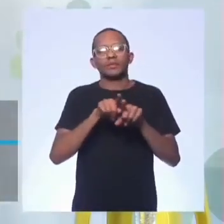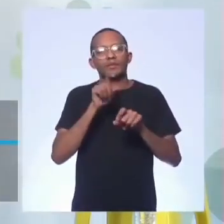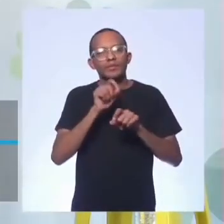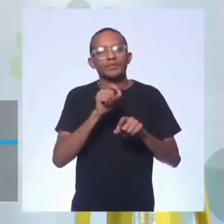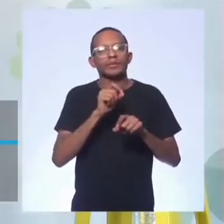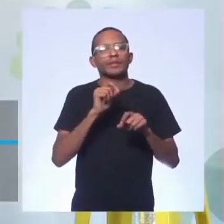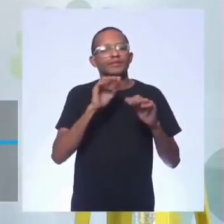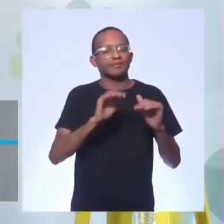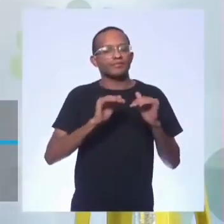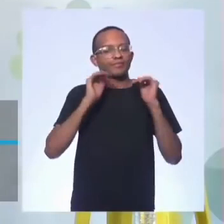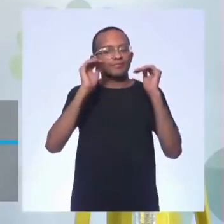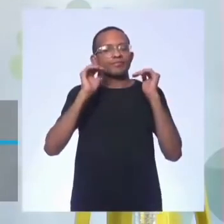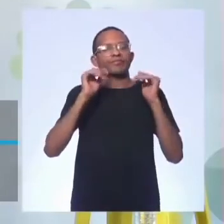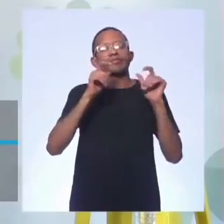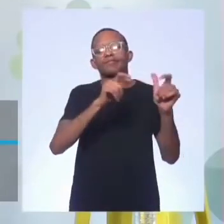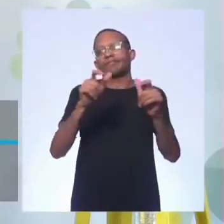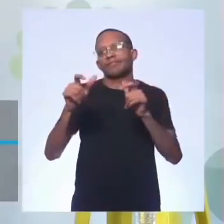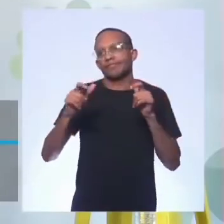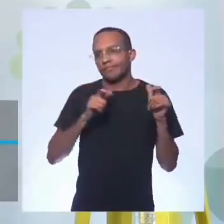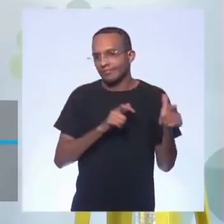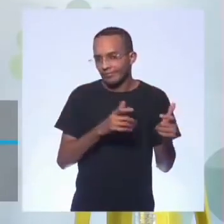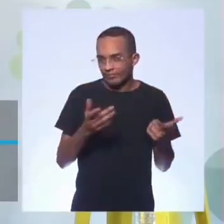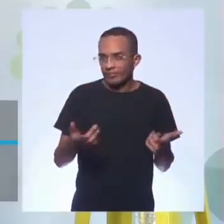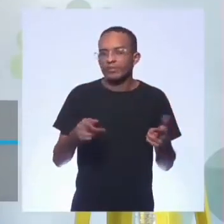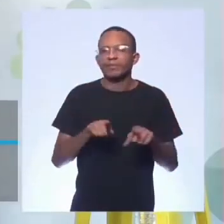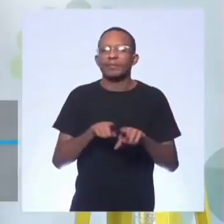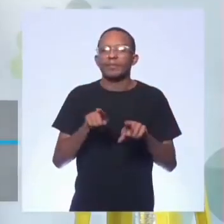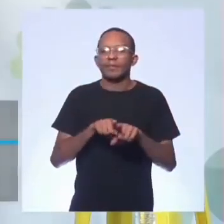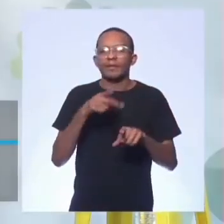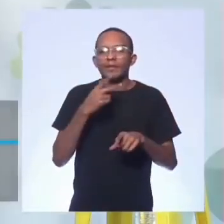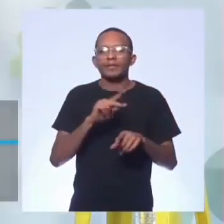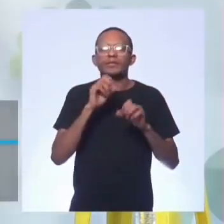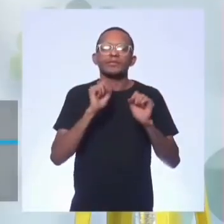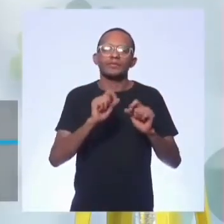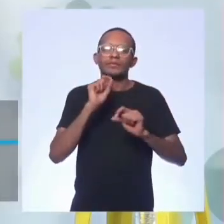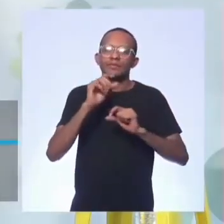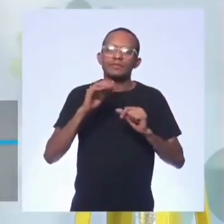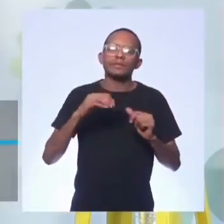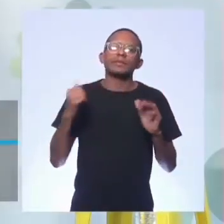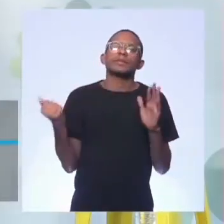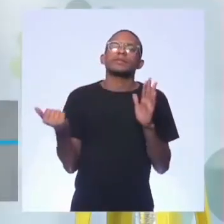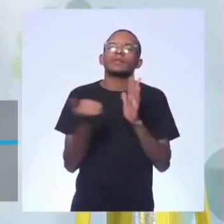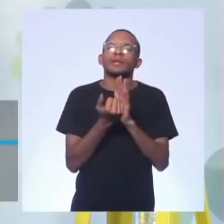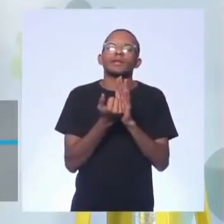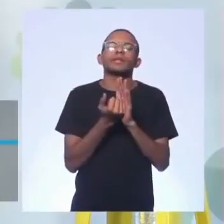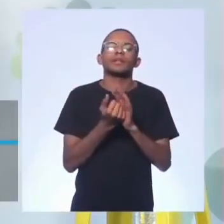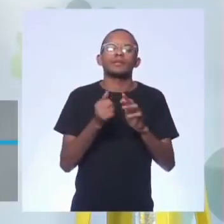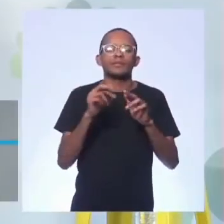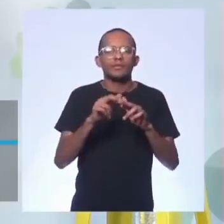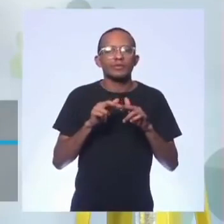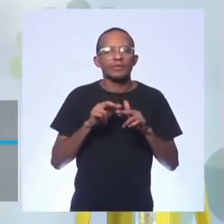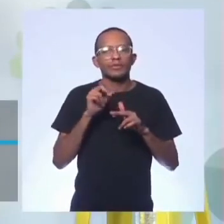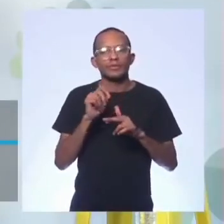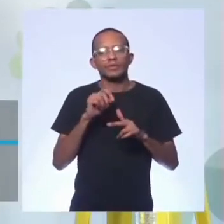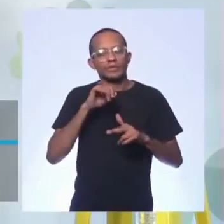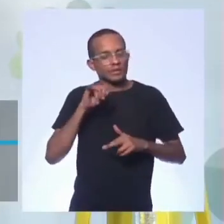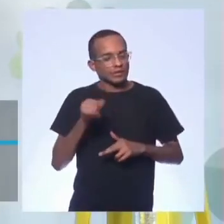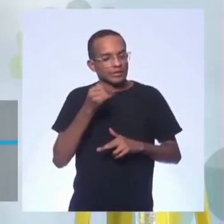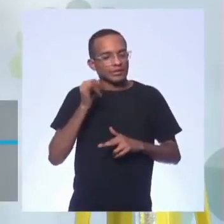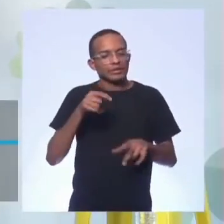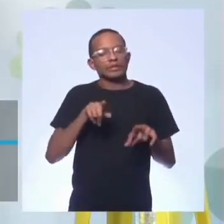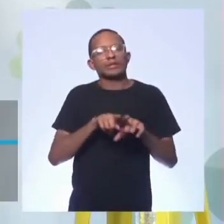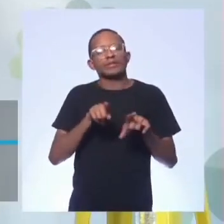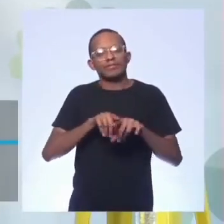a superioridade territorial, e isso pode ser marcado pela exploração